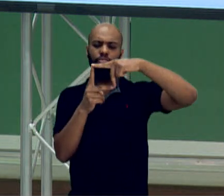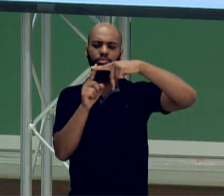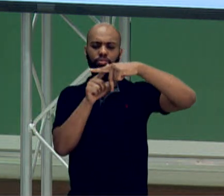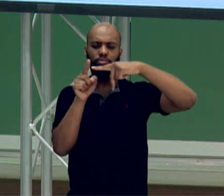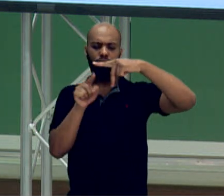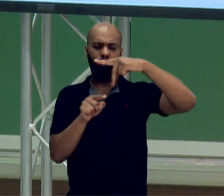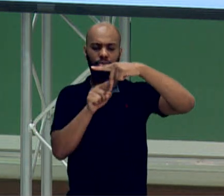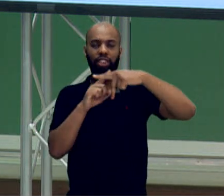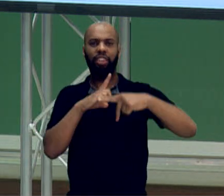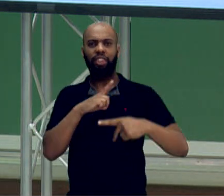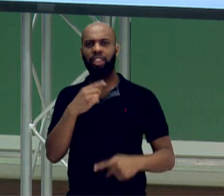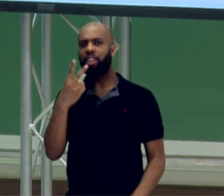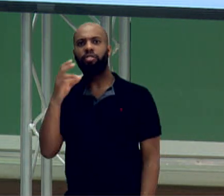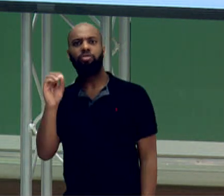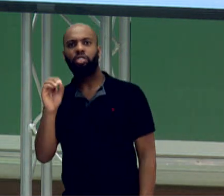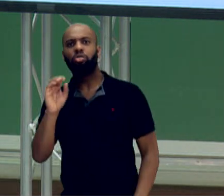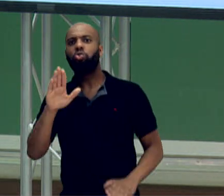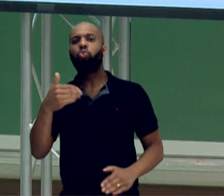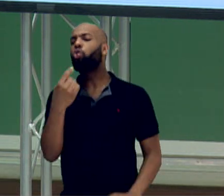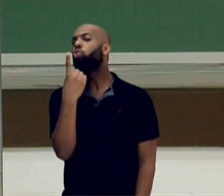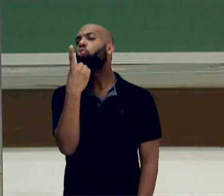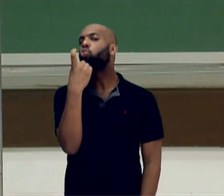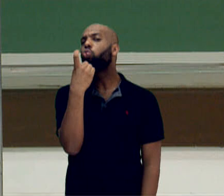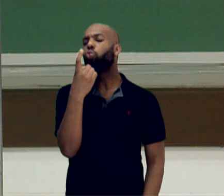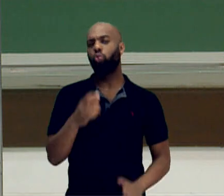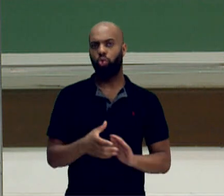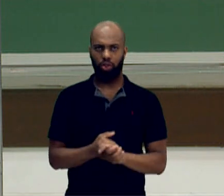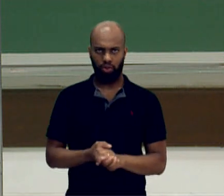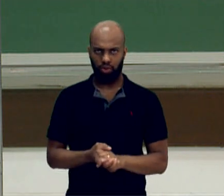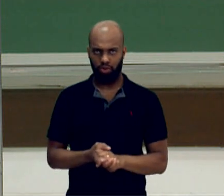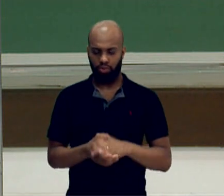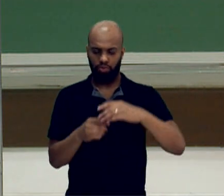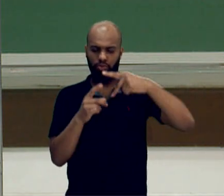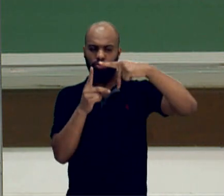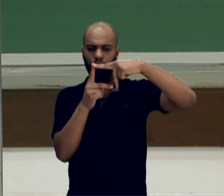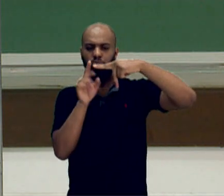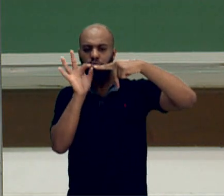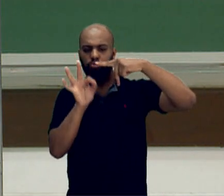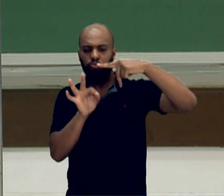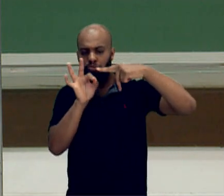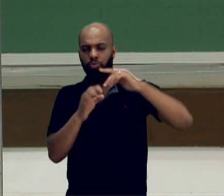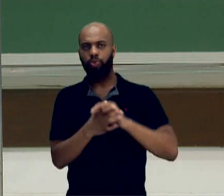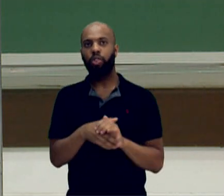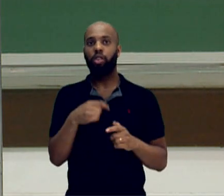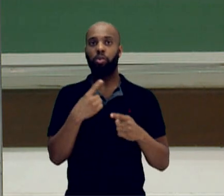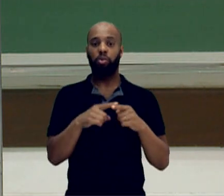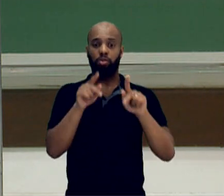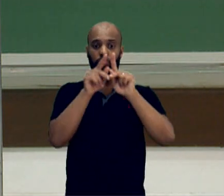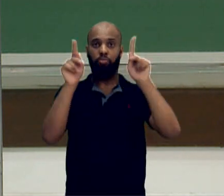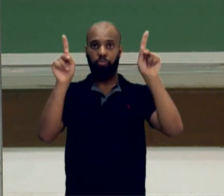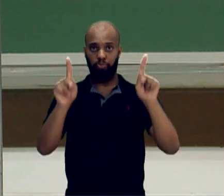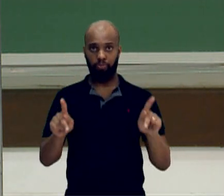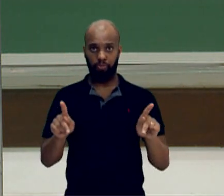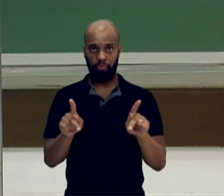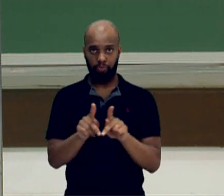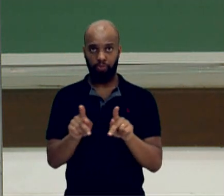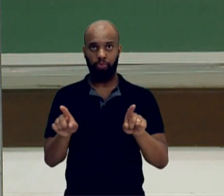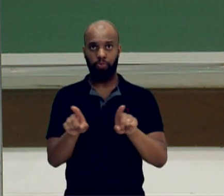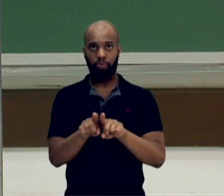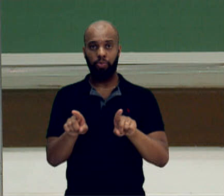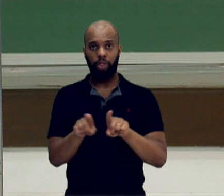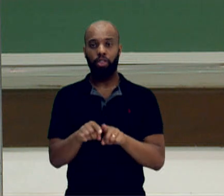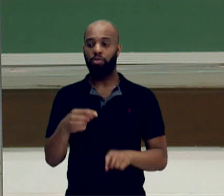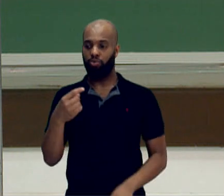dar 20, quanto que vai dar um só? Olha lá, o perímetro do quadrado também vale 20. Não foi isso que o exercício